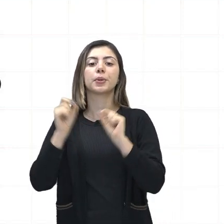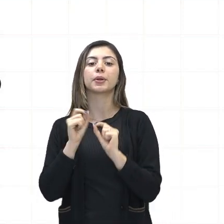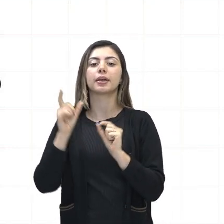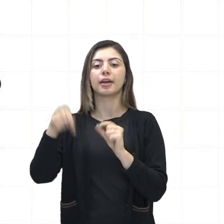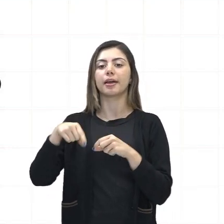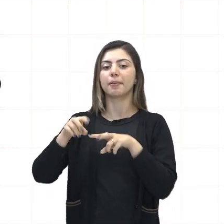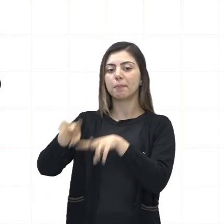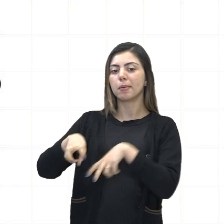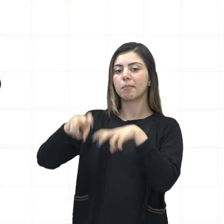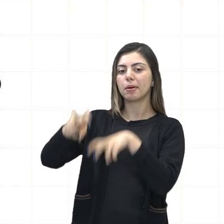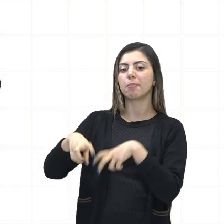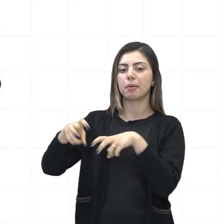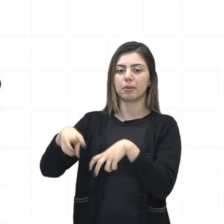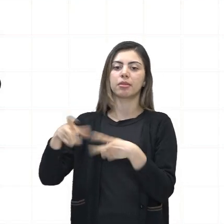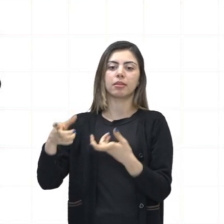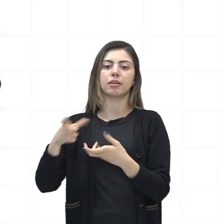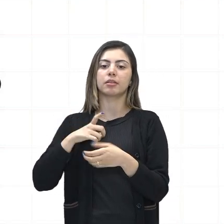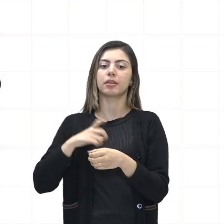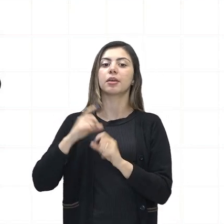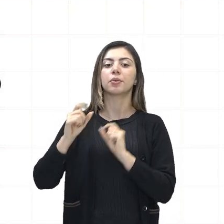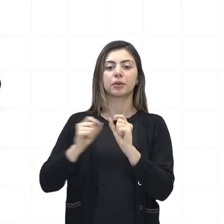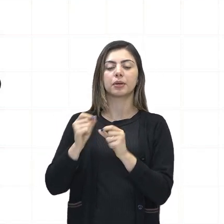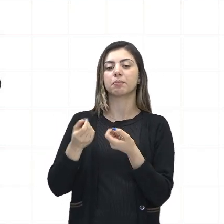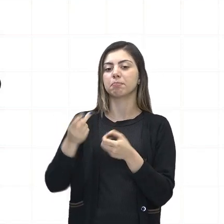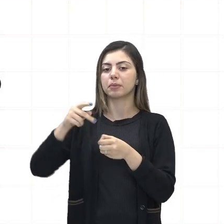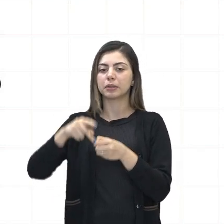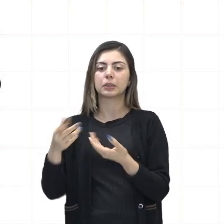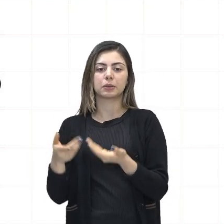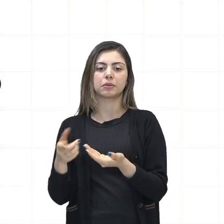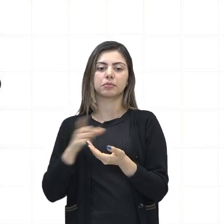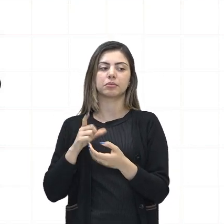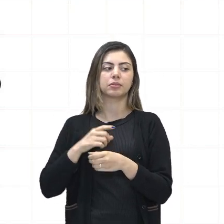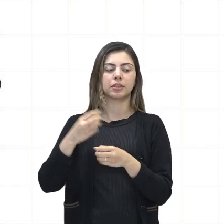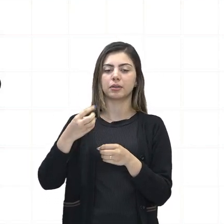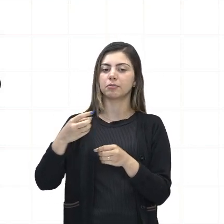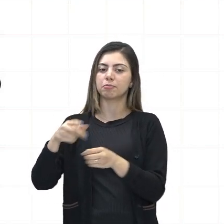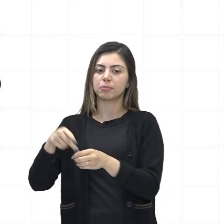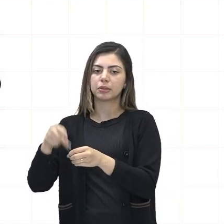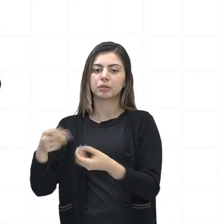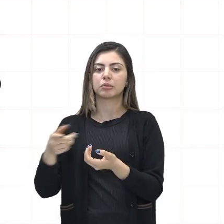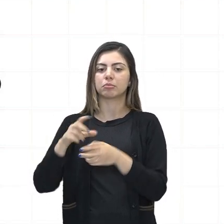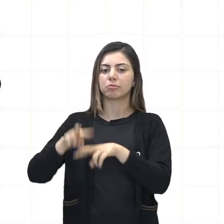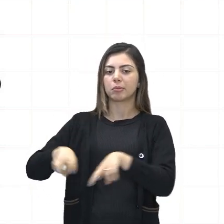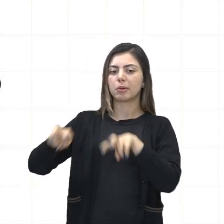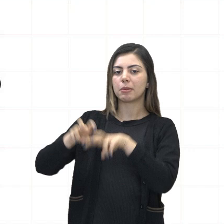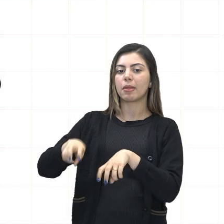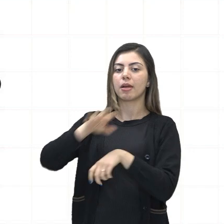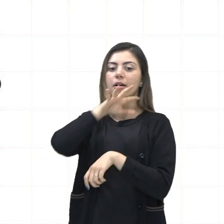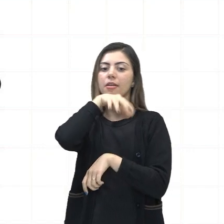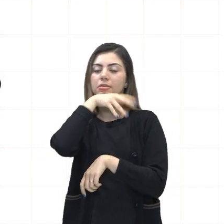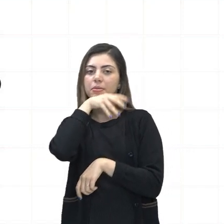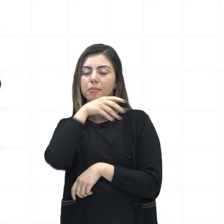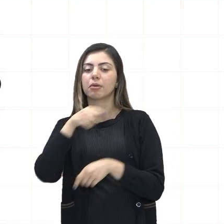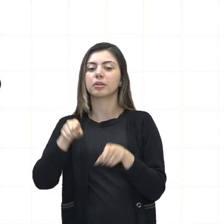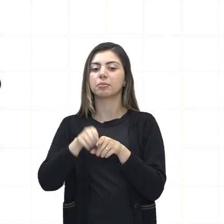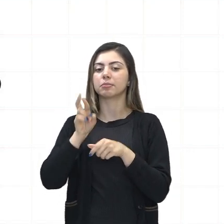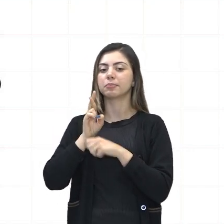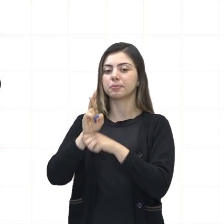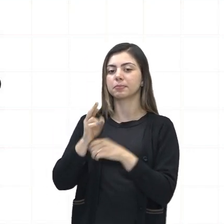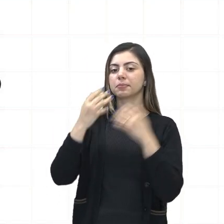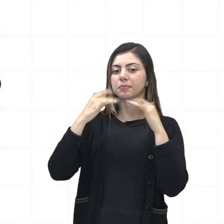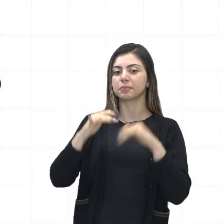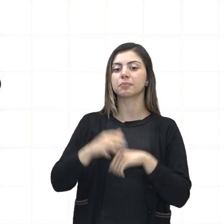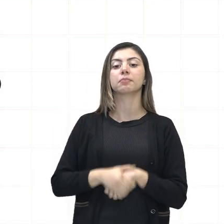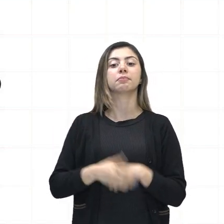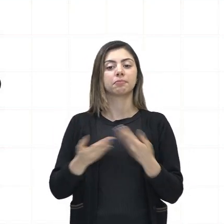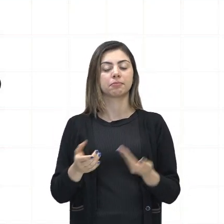corresponde à produção de petróleo, de produtos agropecuários, extração vegetal, animal e mineral. A